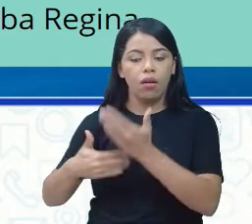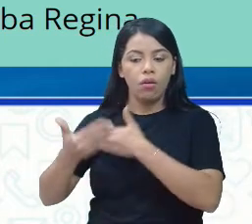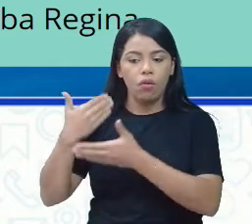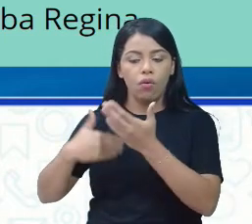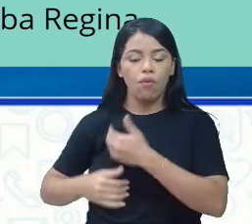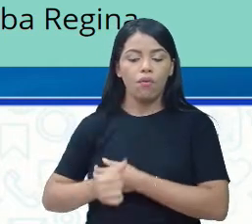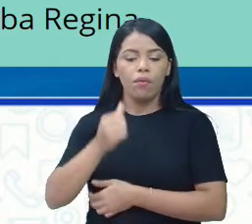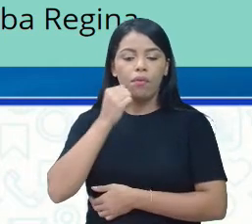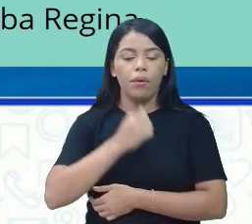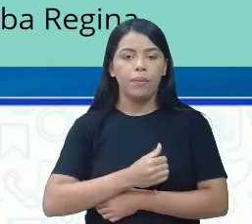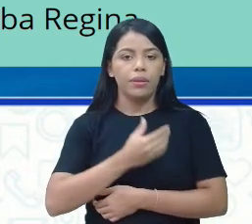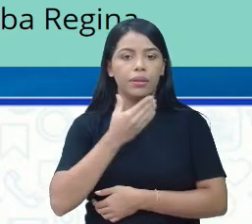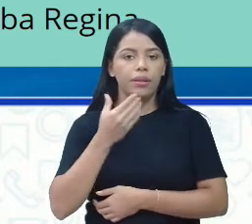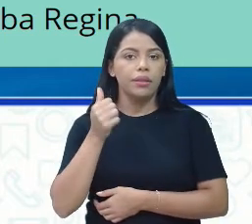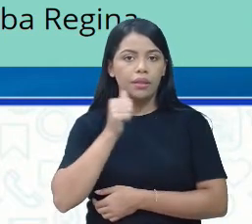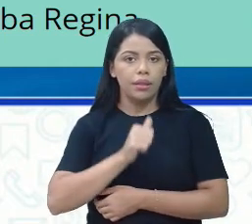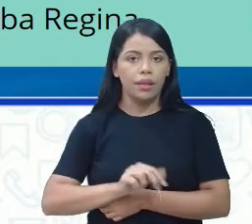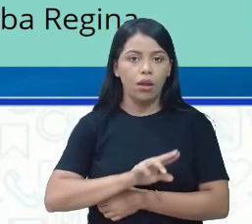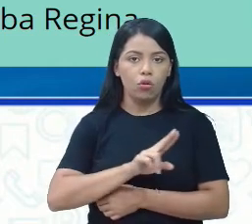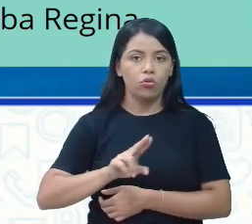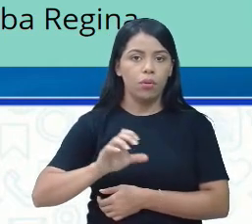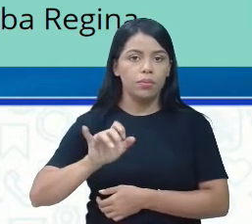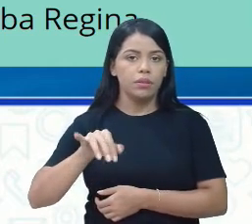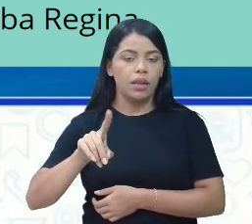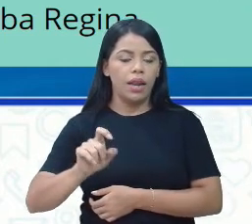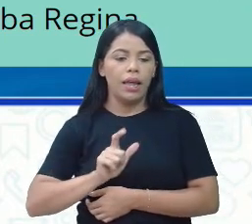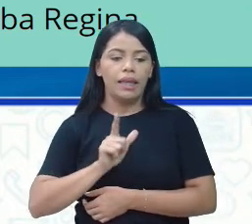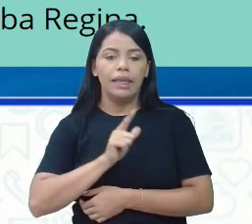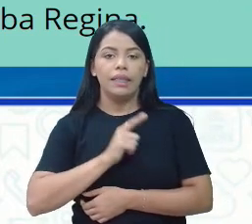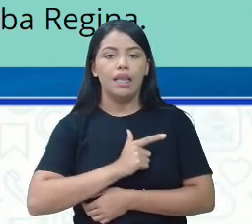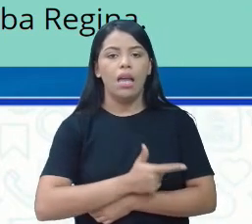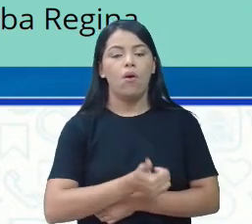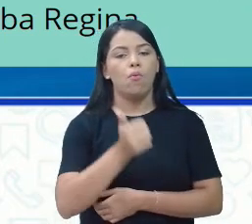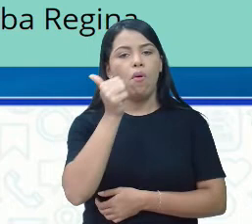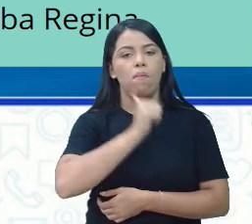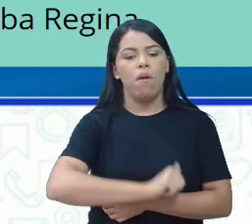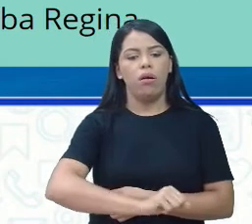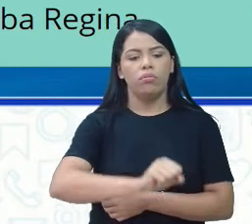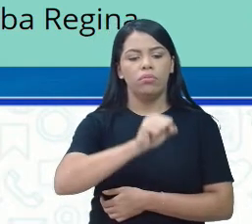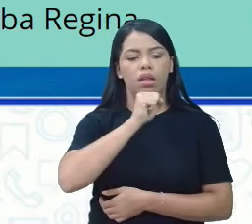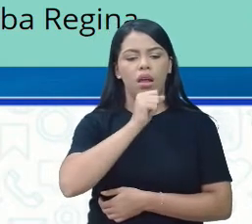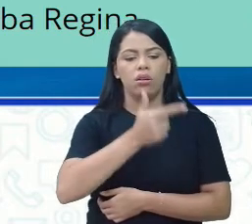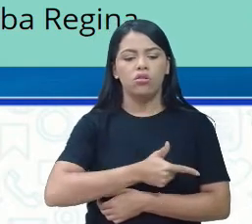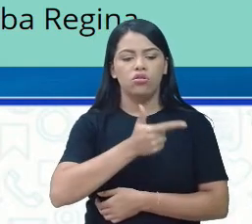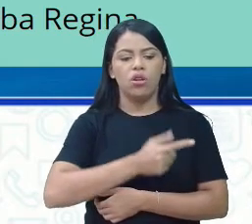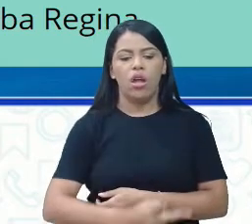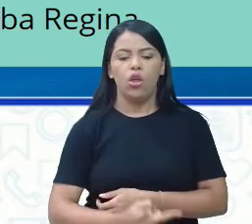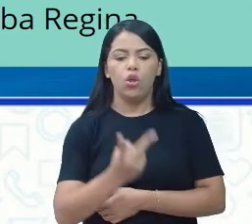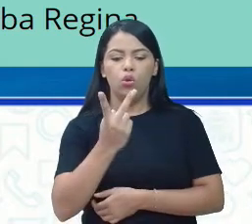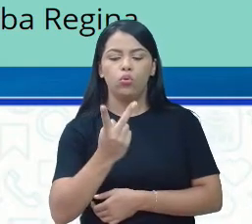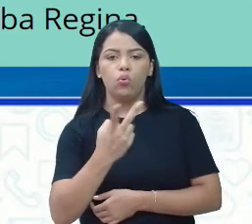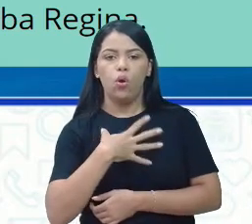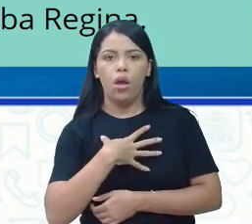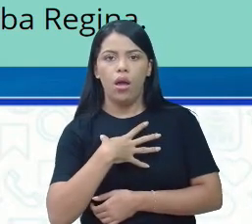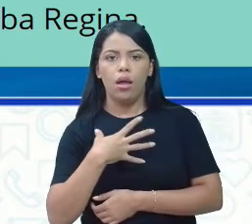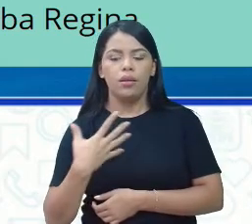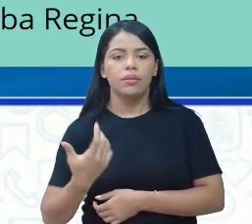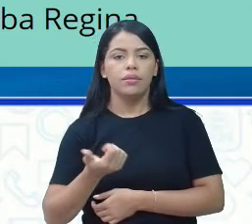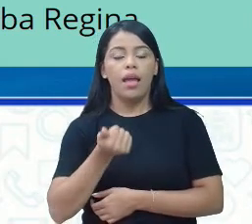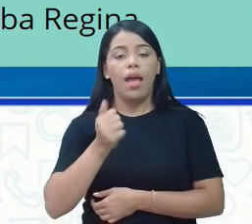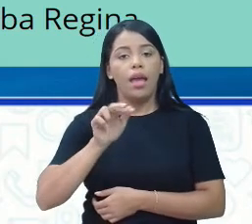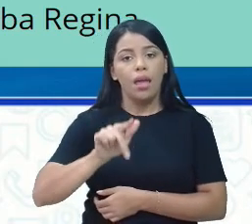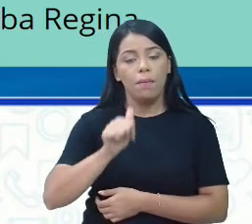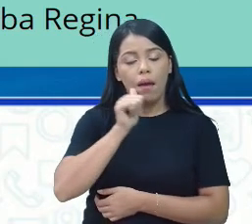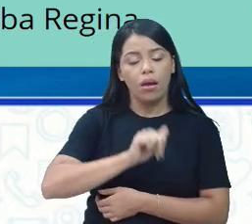chamada Cinderela. Ela tinha uma madrasta e duas irmãs, Anastácia e Griselda. As duas não gostavam